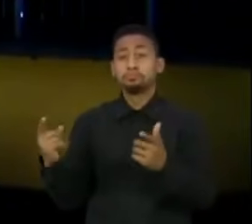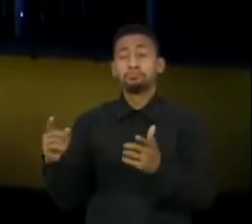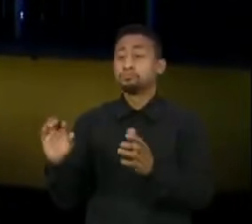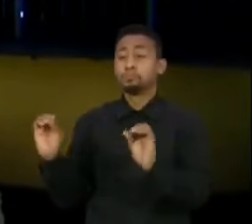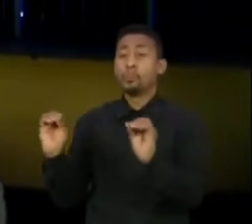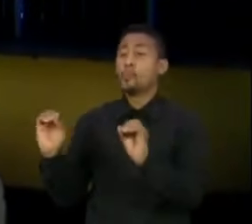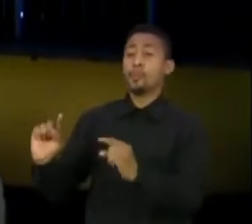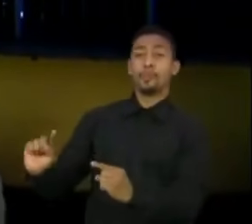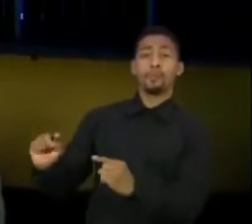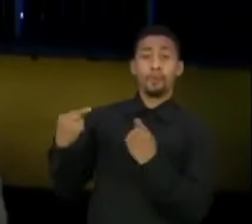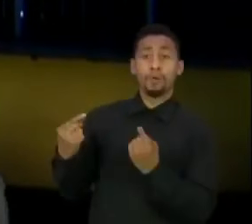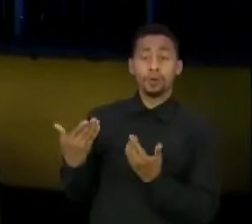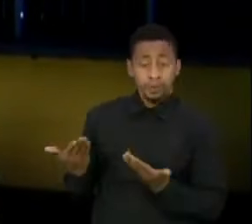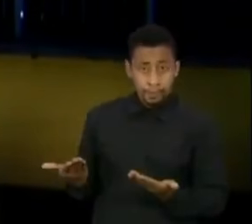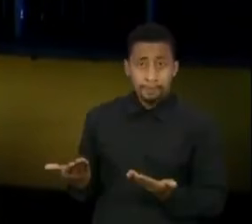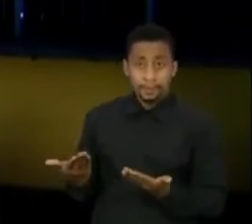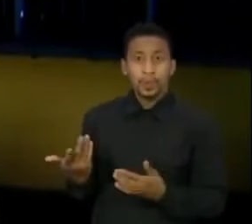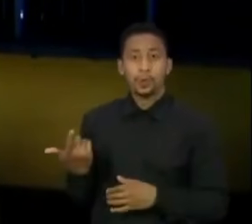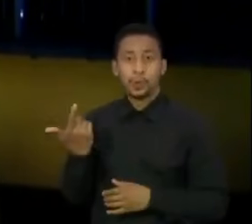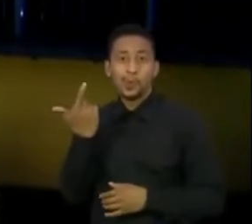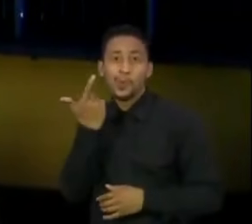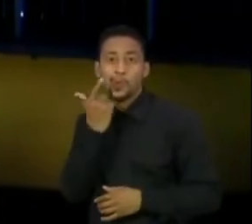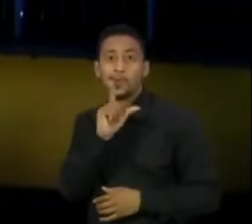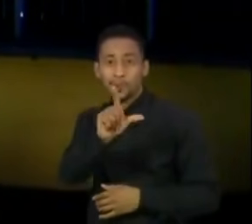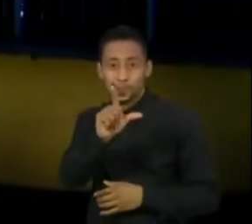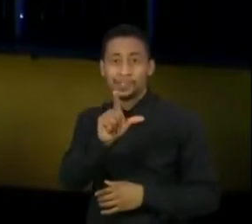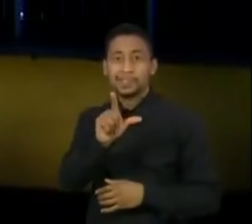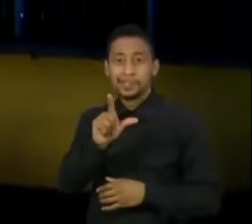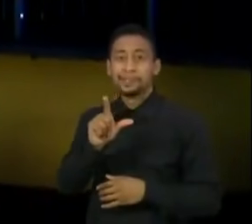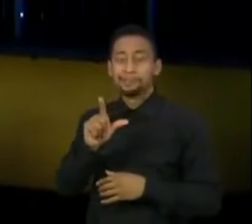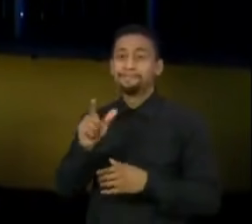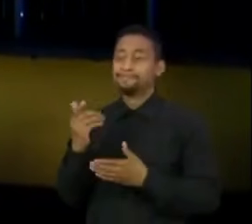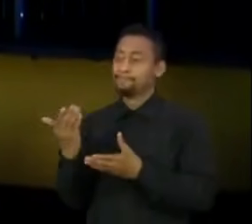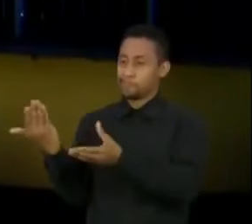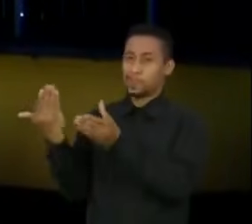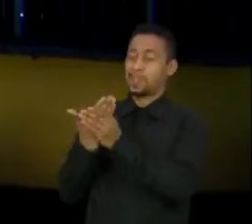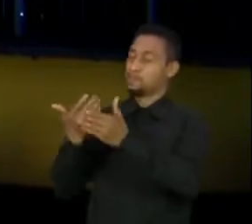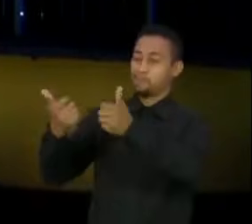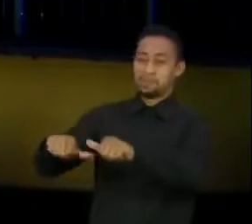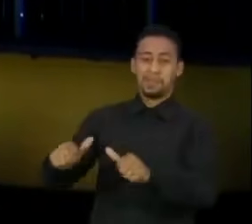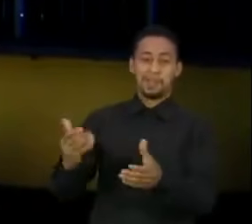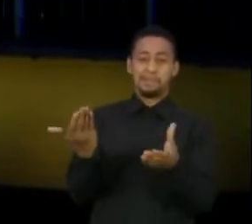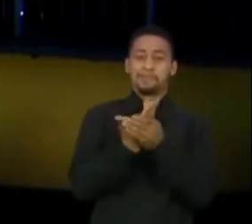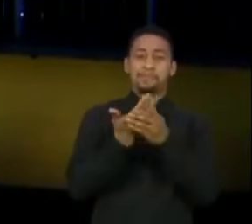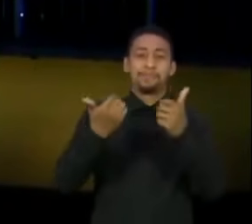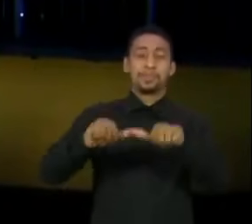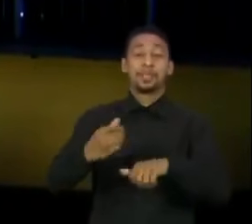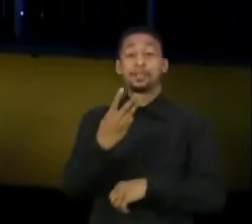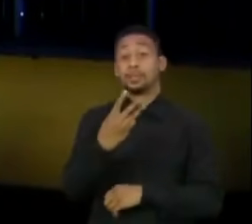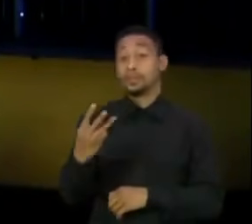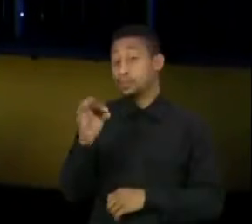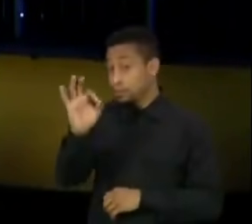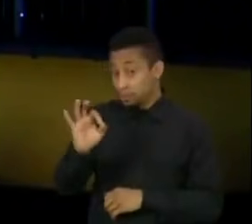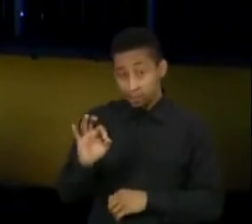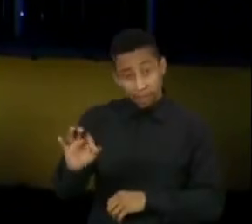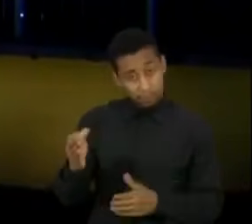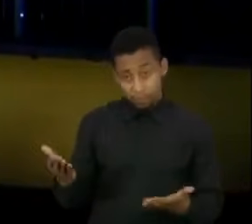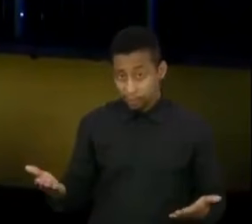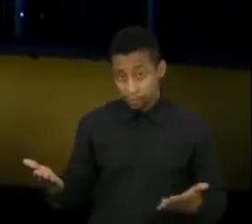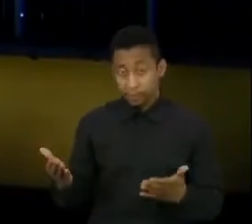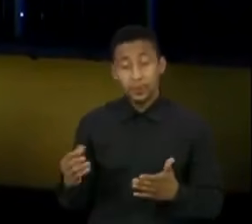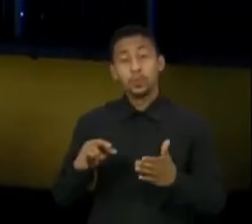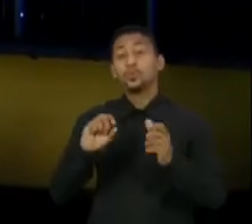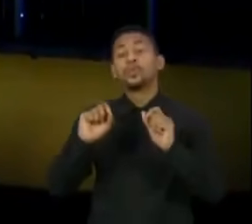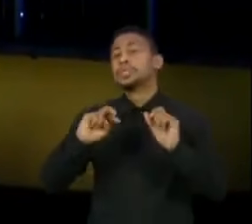contra mim não é nós Já conseguimos absolvição em mais de dois terços para você ter uma ideia o que é que significa